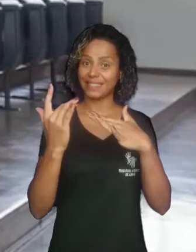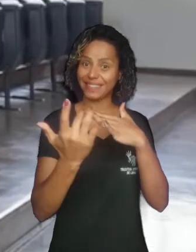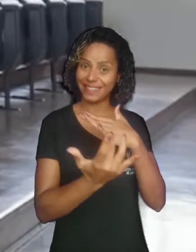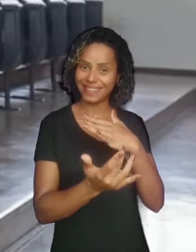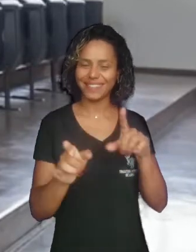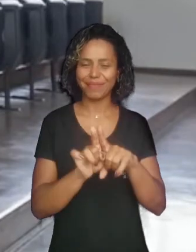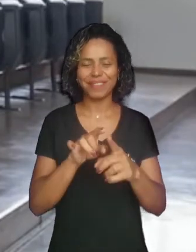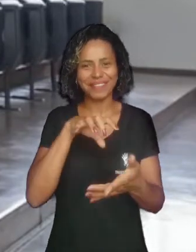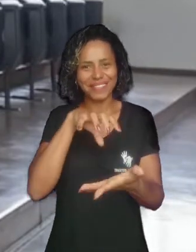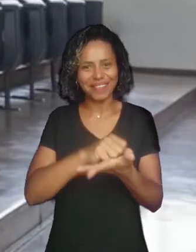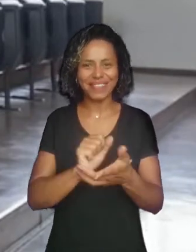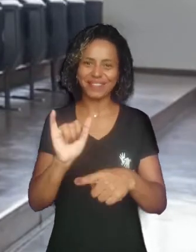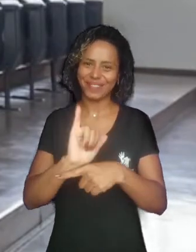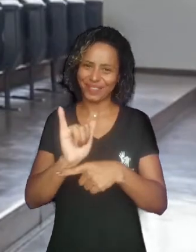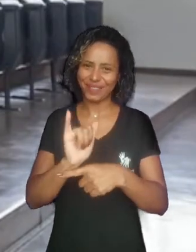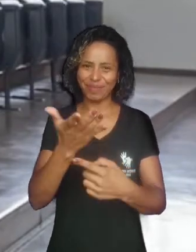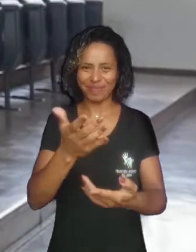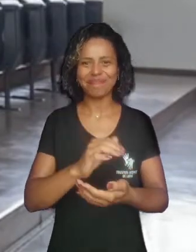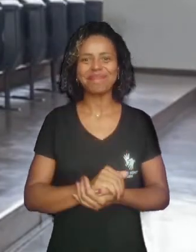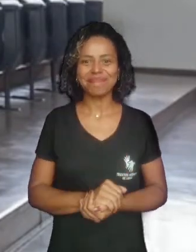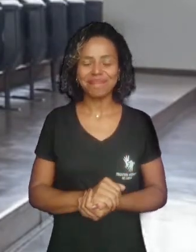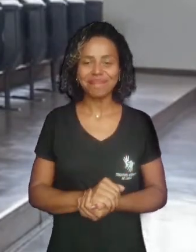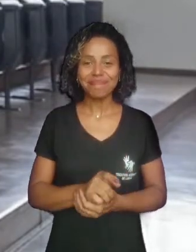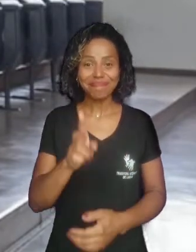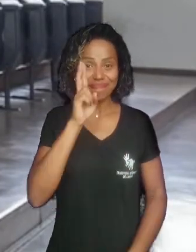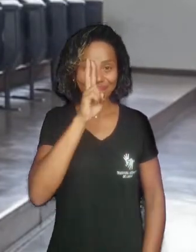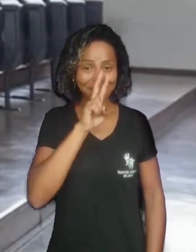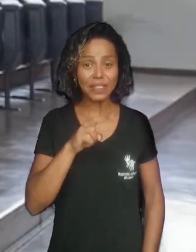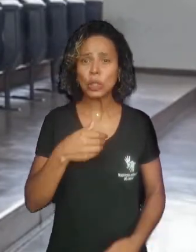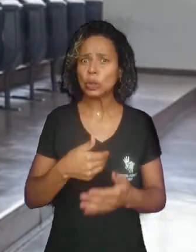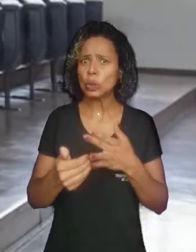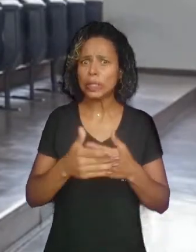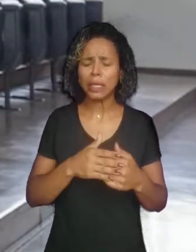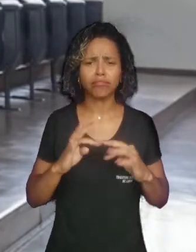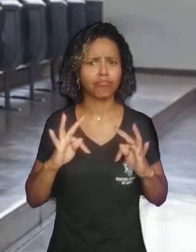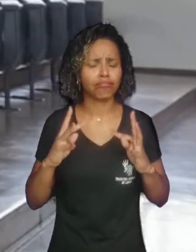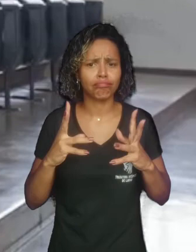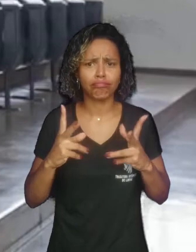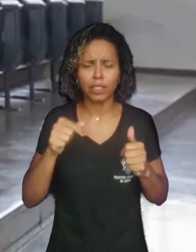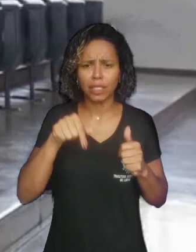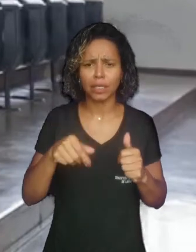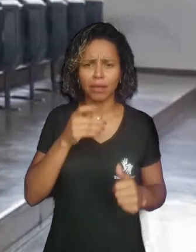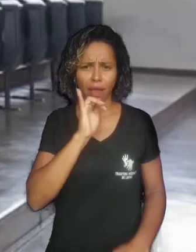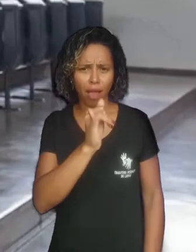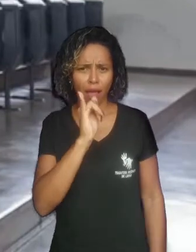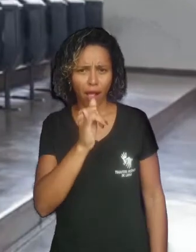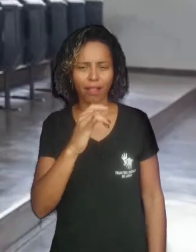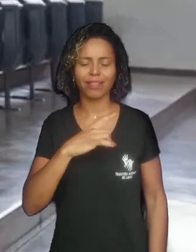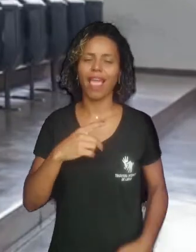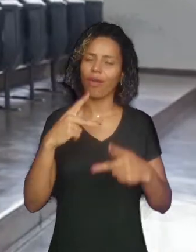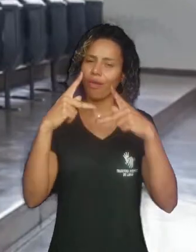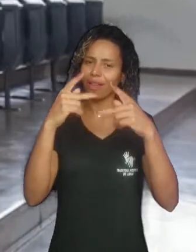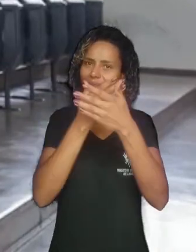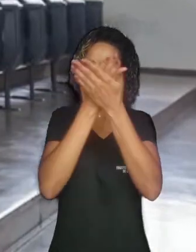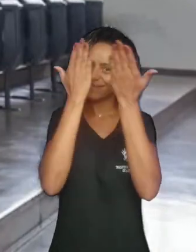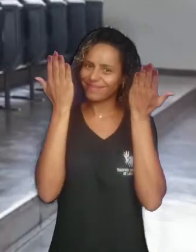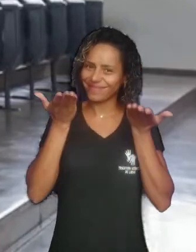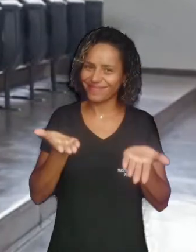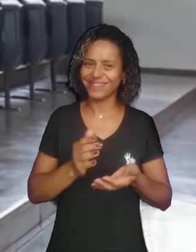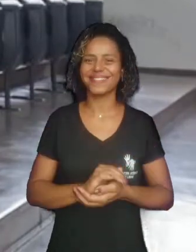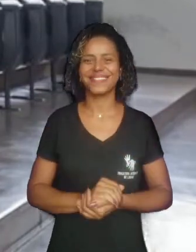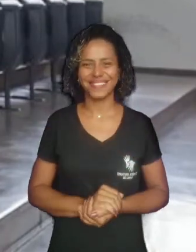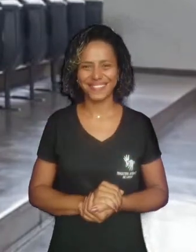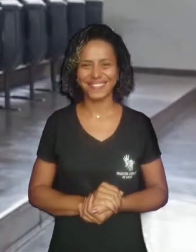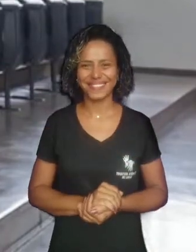nos seguir nas redes sociais e se inscrever no canal no YouTube Lembrando que todas as matérias comentadas Aqui